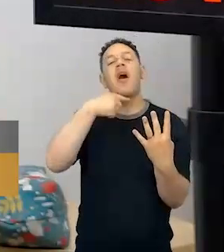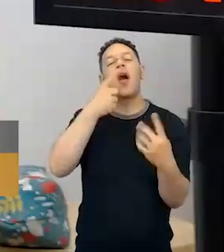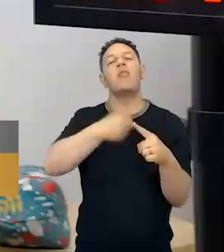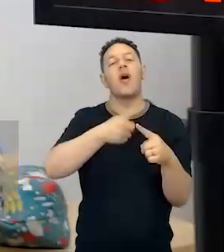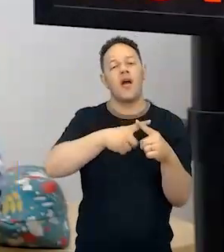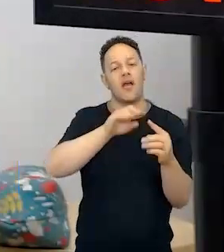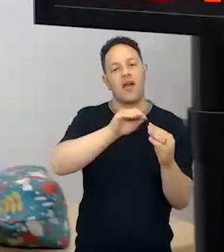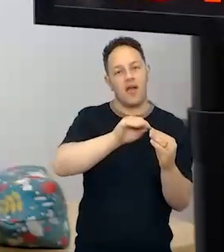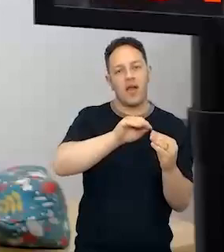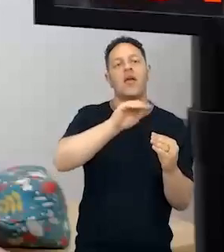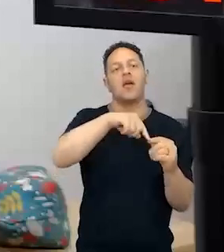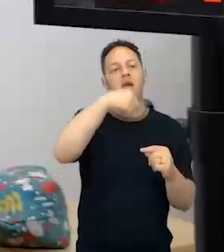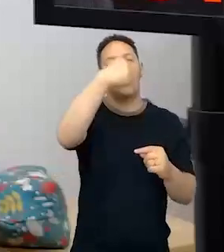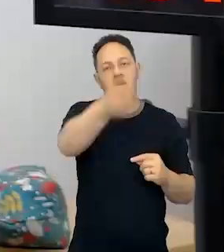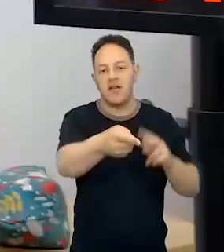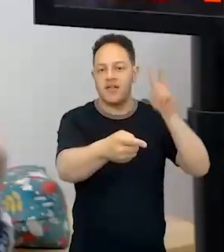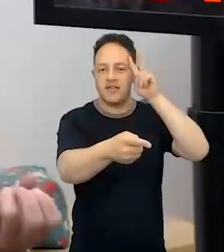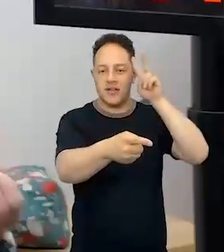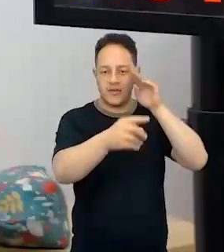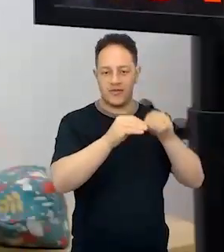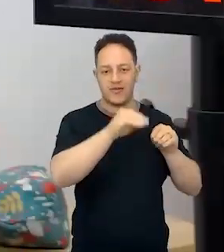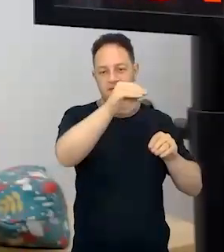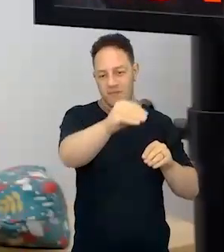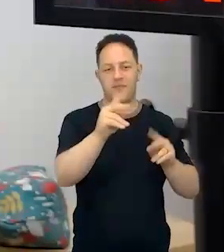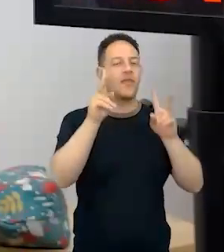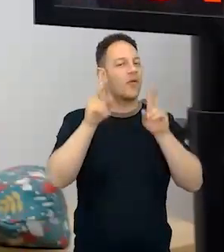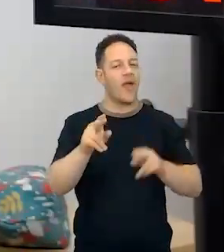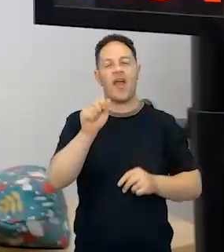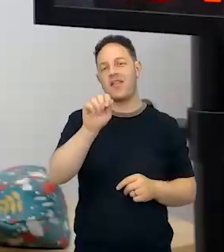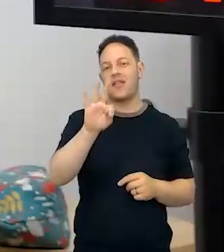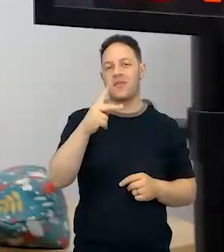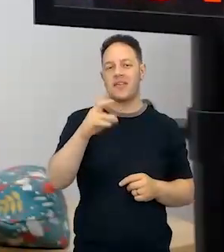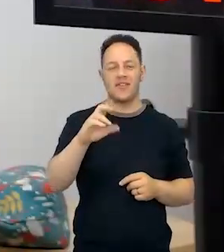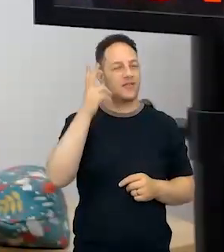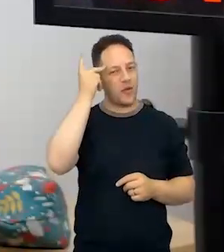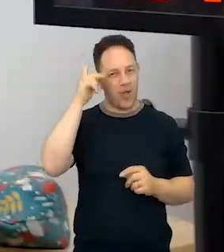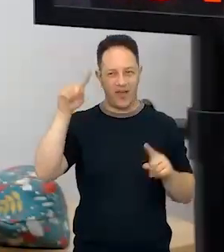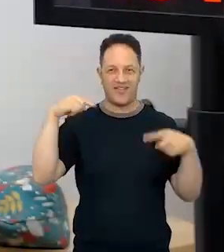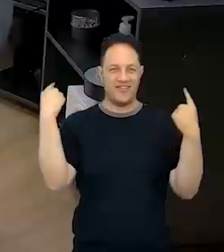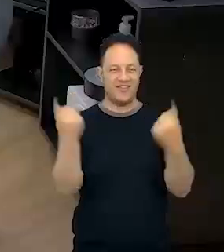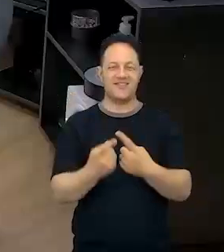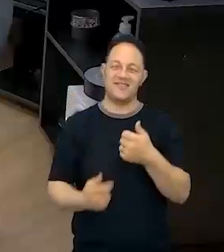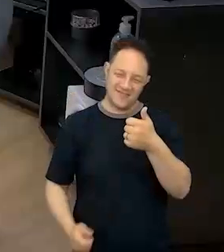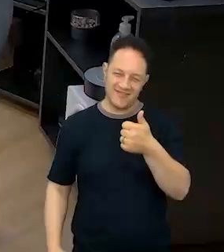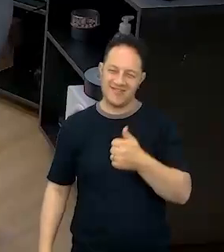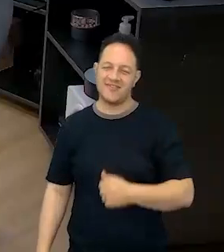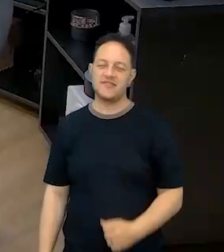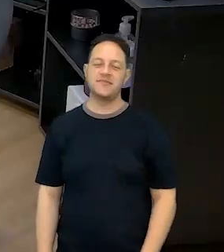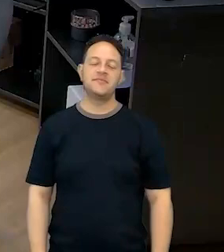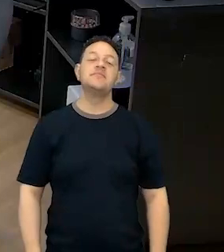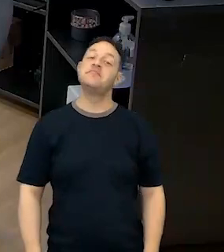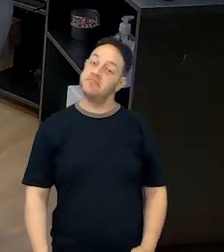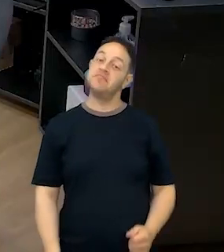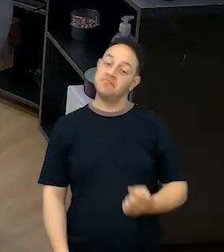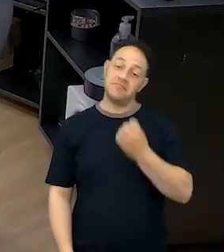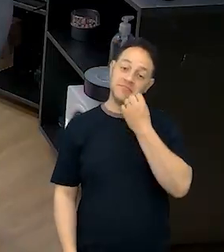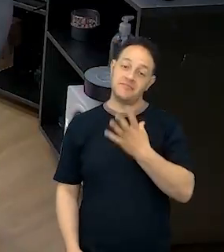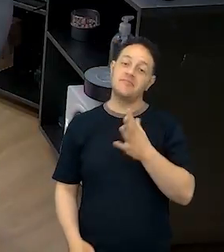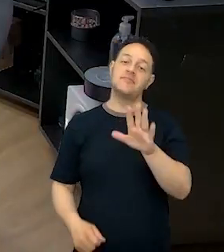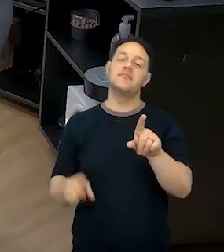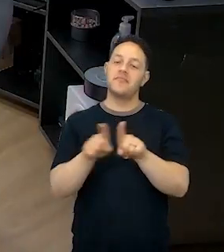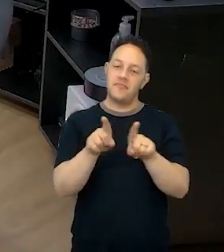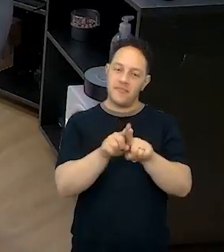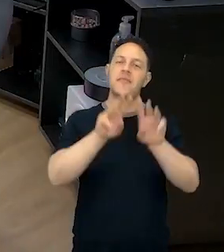14, vai ser na próxima segunda, como todos os ATPC dos anos iniciais. Beleza, muito bom. Bom, gente, então, além